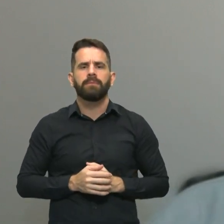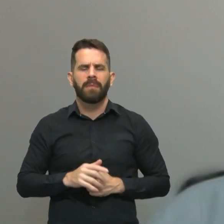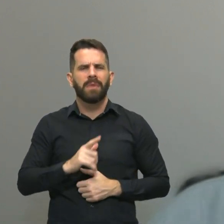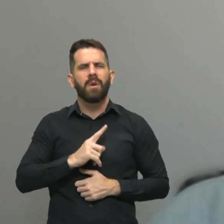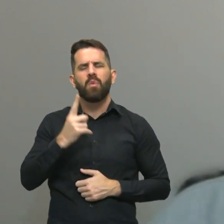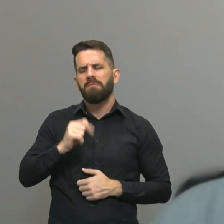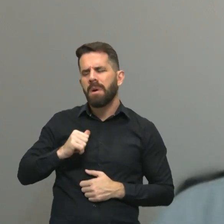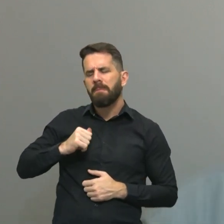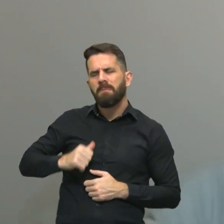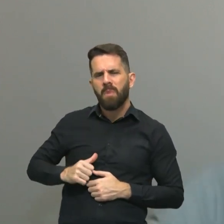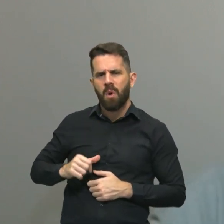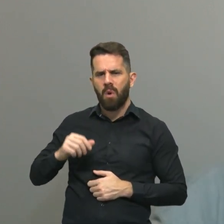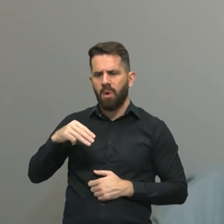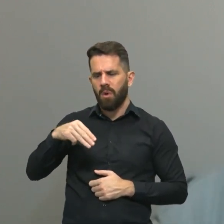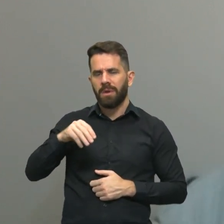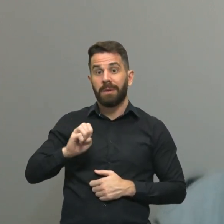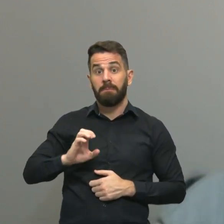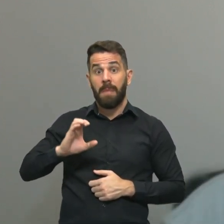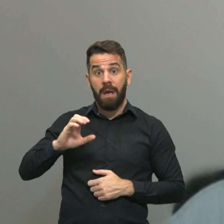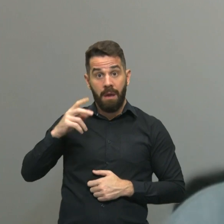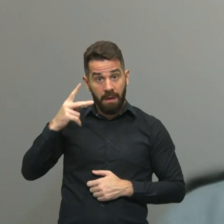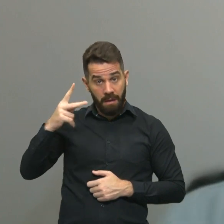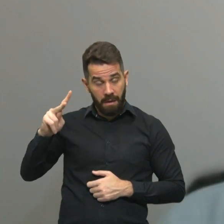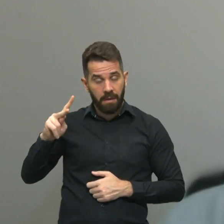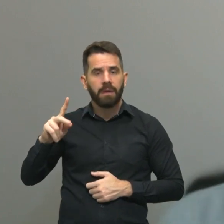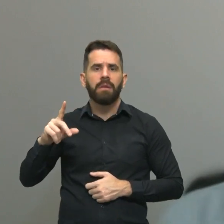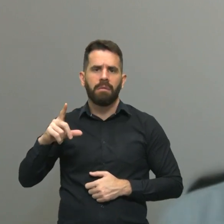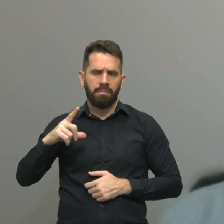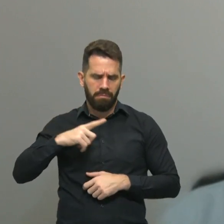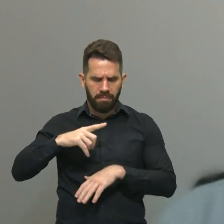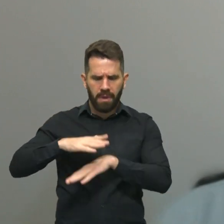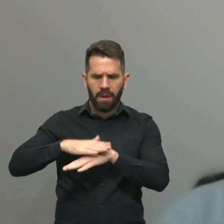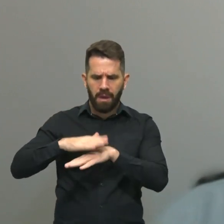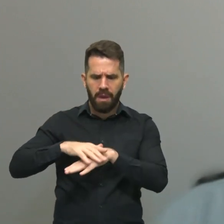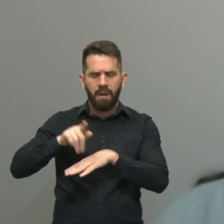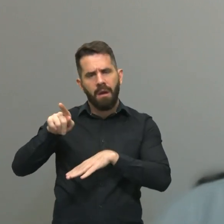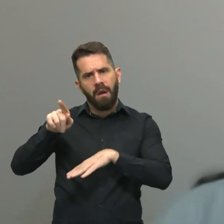que ela é paga aos estudantes do